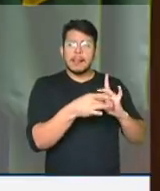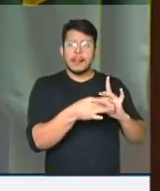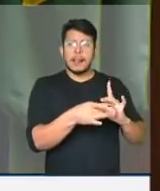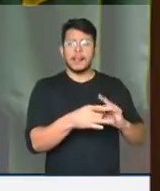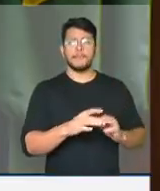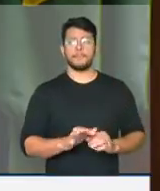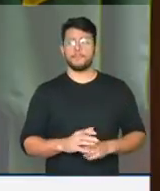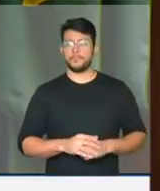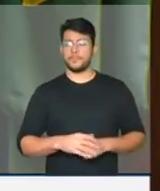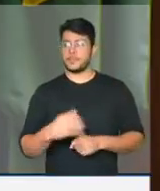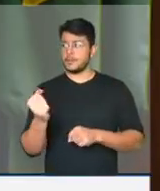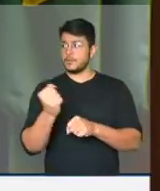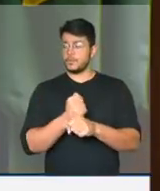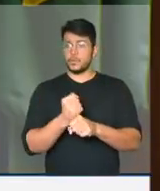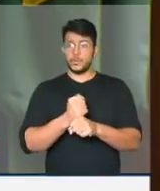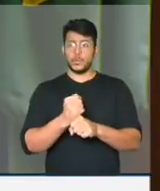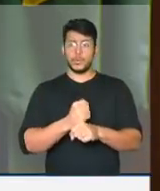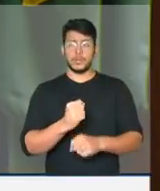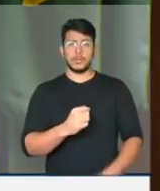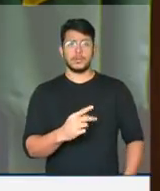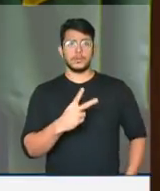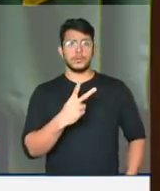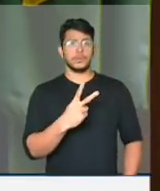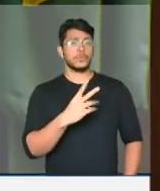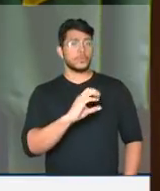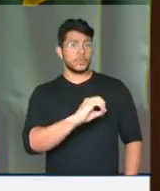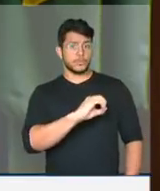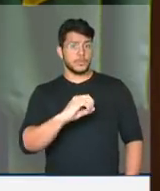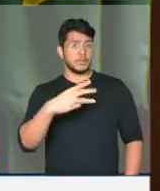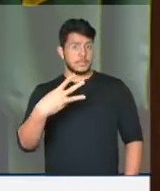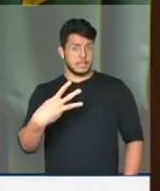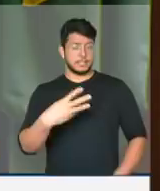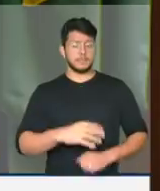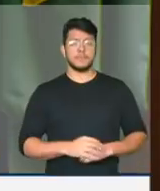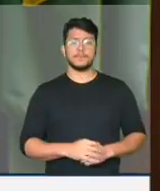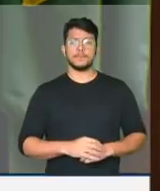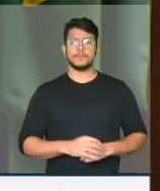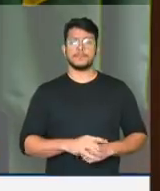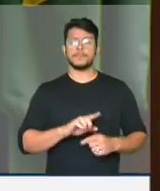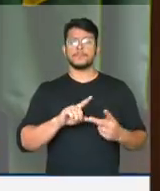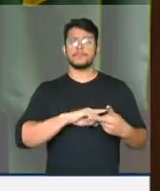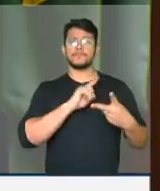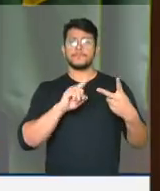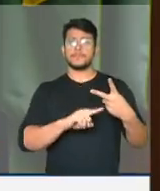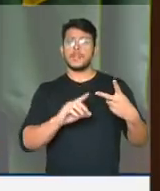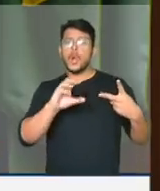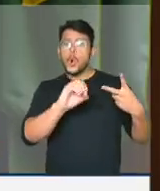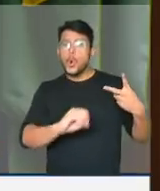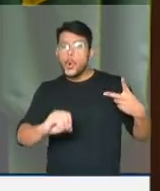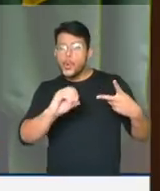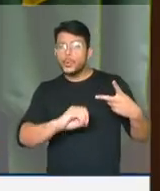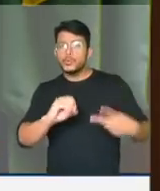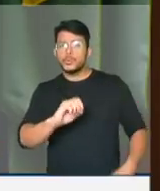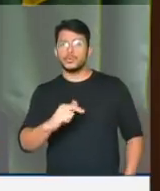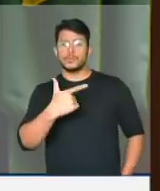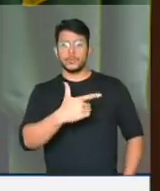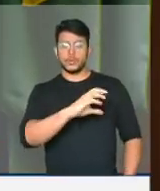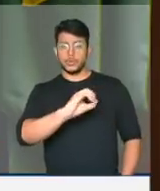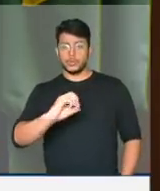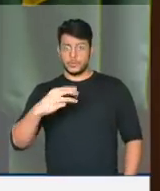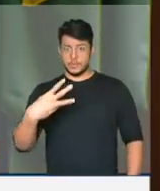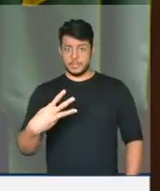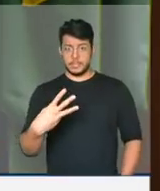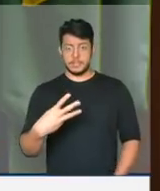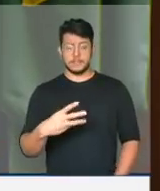2003, começa essa história registrada. Em outubro de 2003, 5 meses após o assassinato, o então deputado